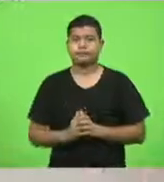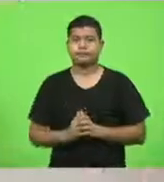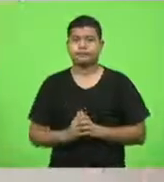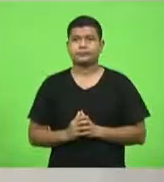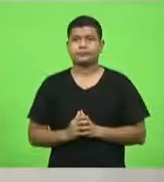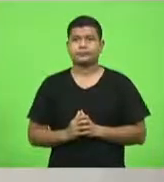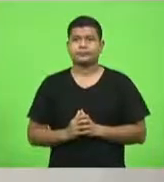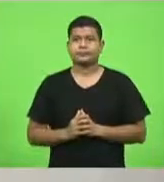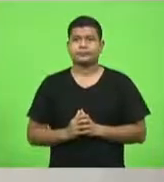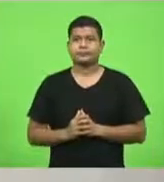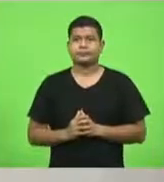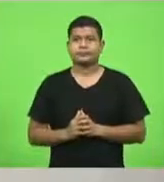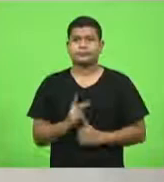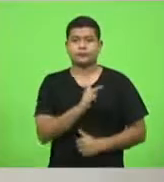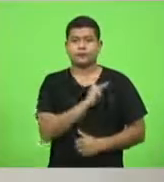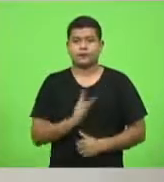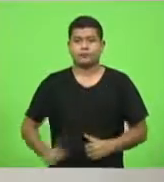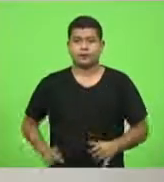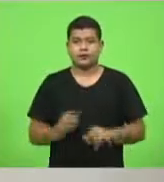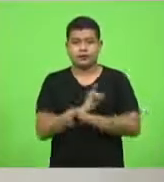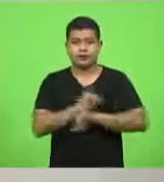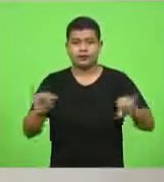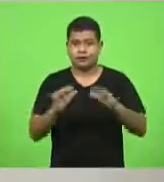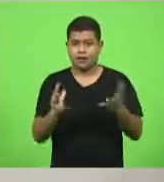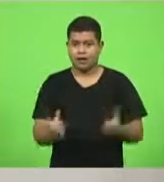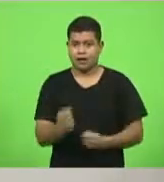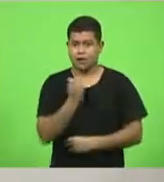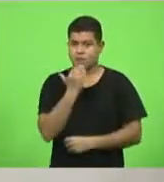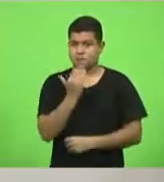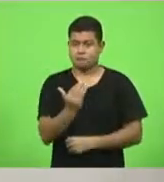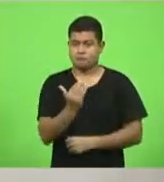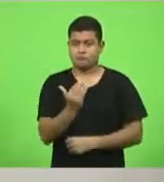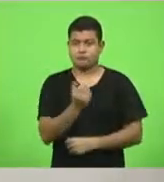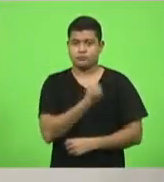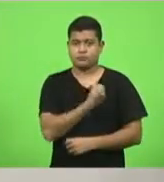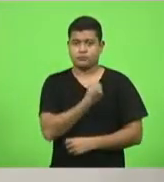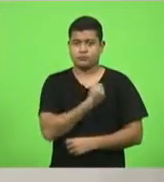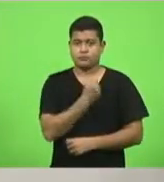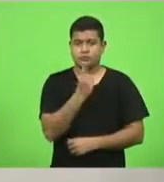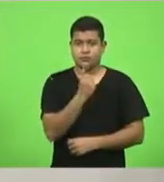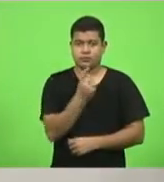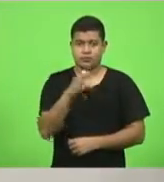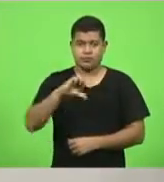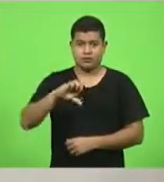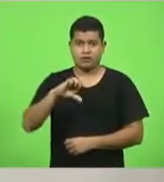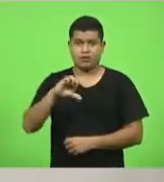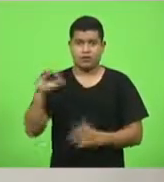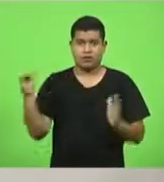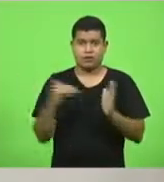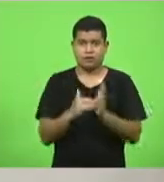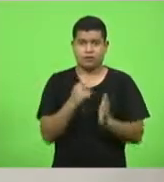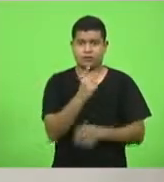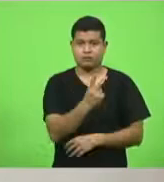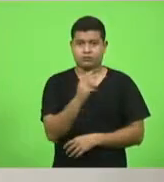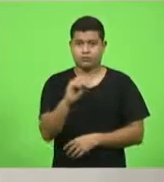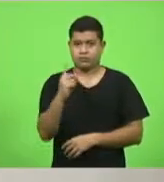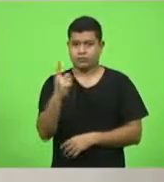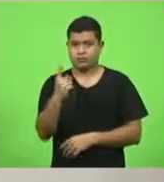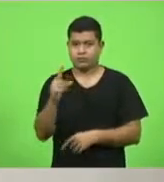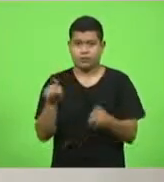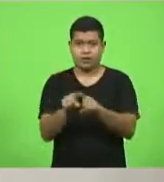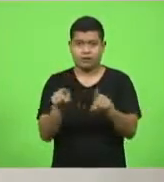Esta presidência comunica que defere os seguintes requerimentos. Requerimentos 190 a 201 e